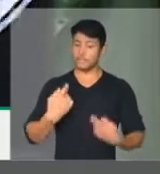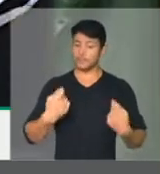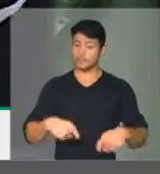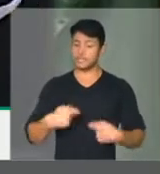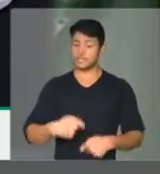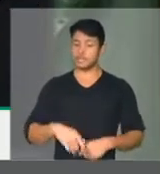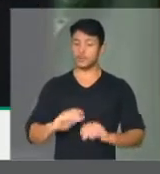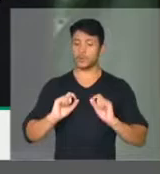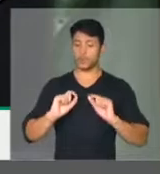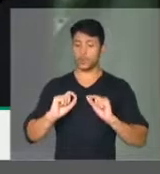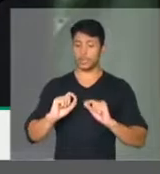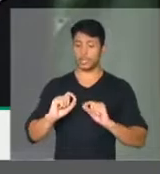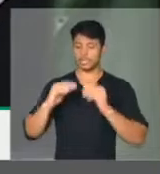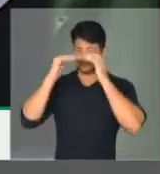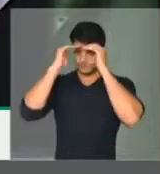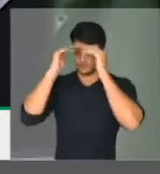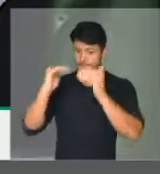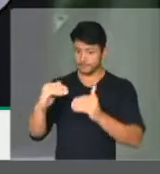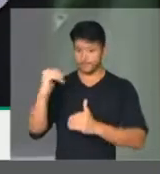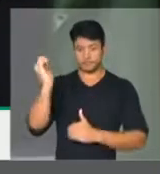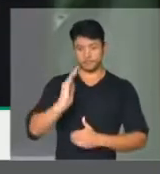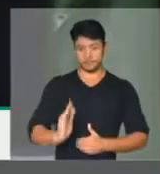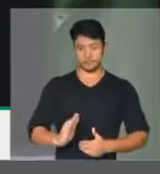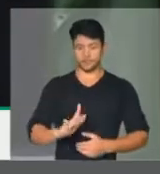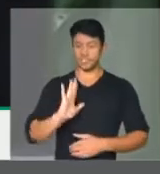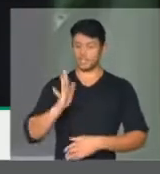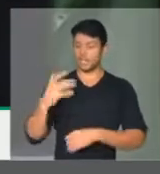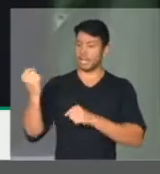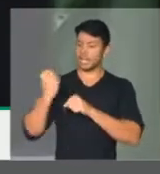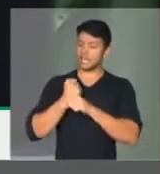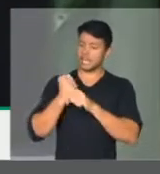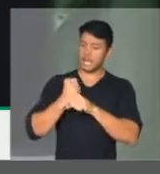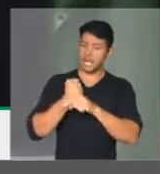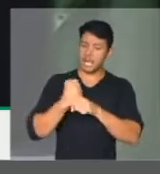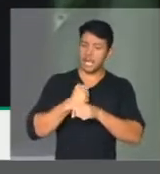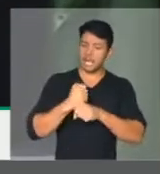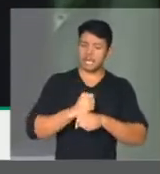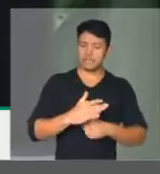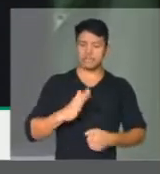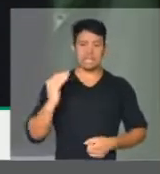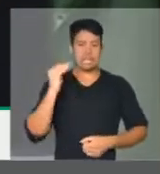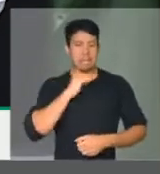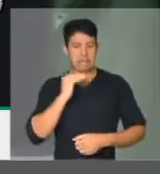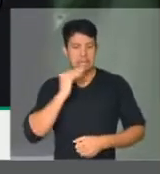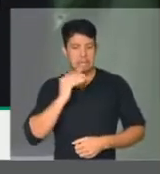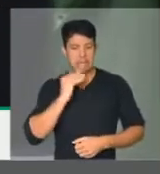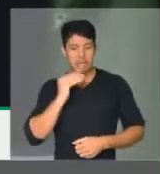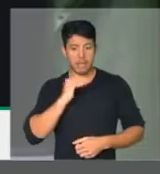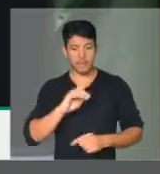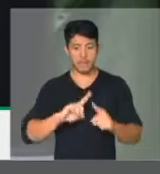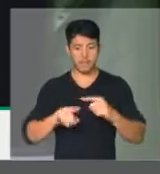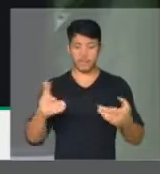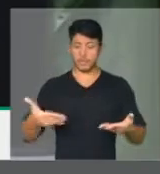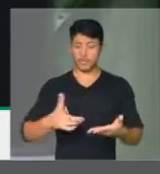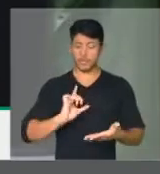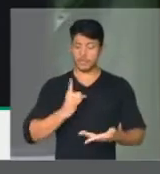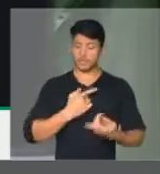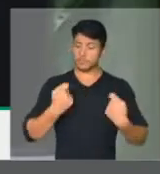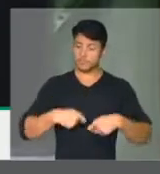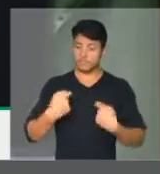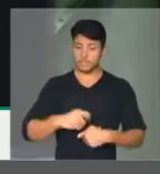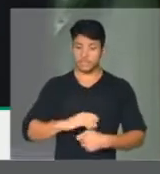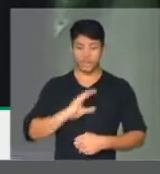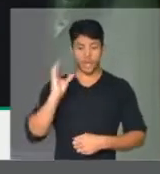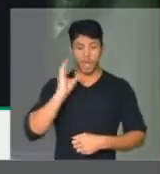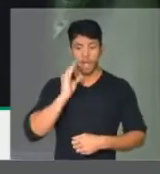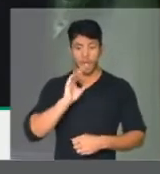com o Brasil, com o seu povo. São anos de desleixo, cuja mora devemos nos apressar em purgar.